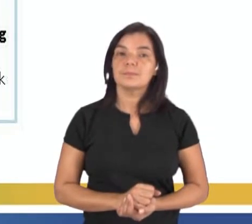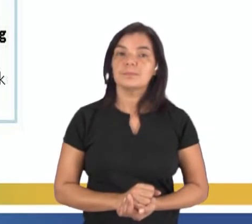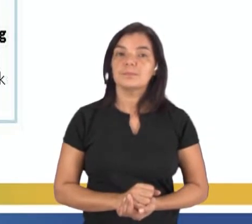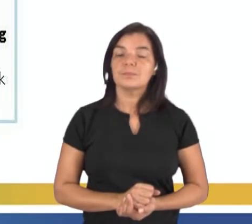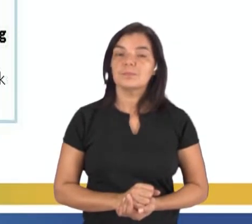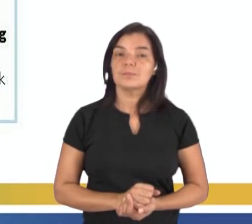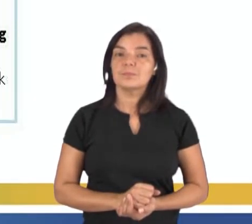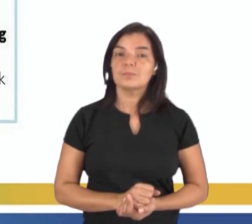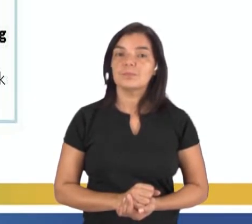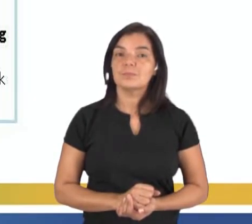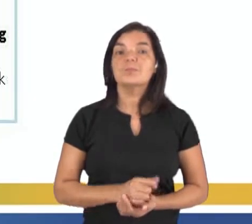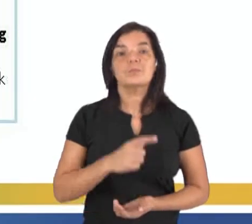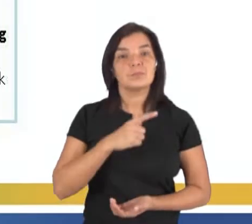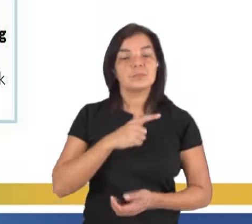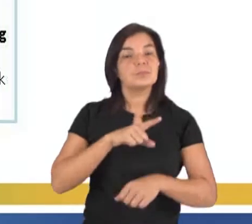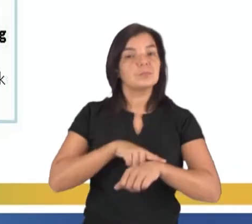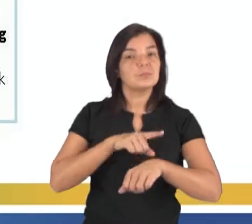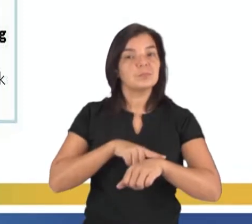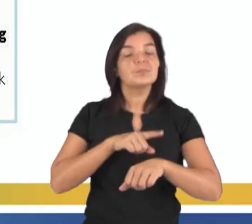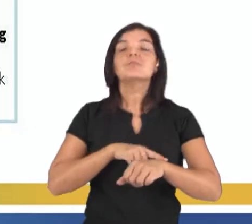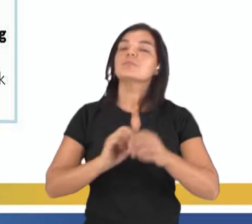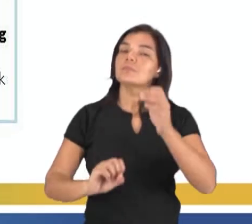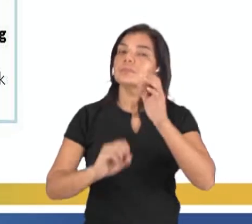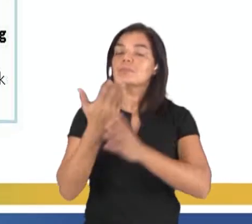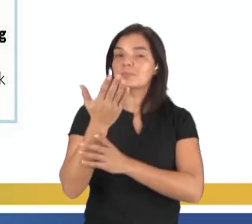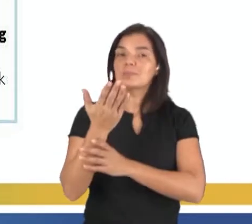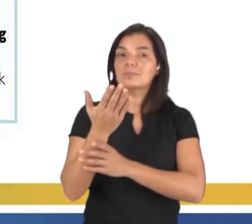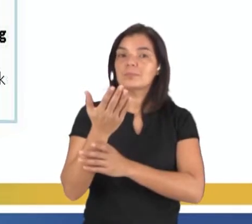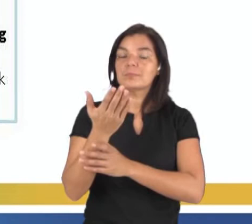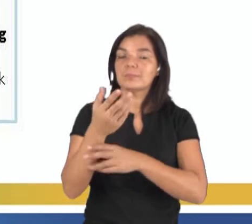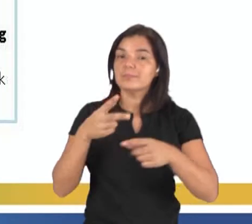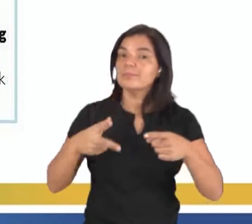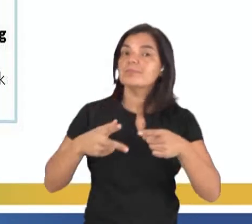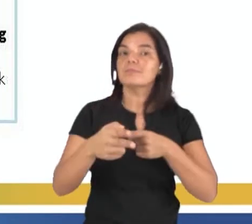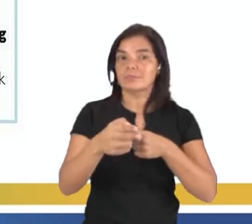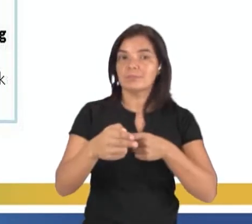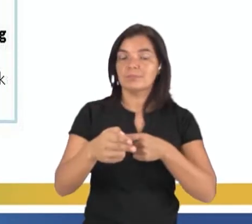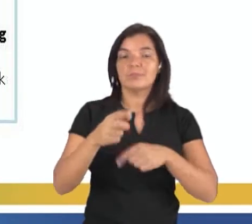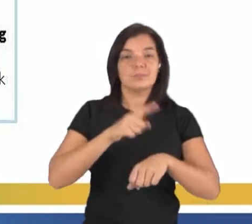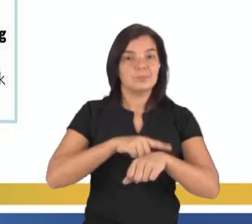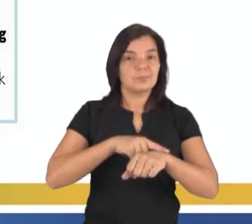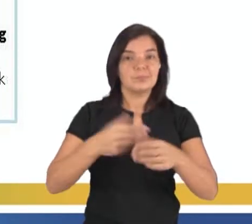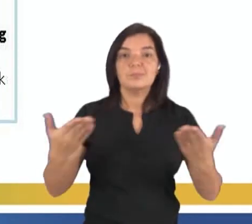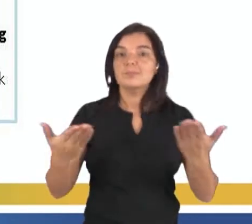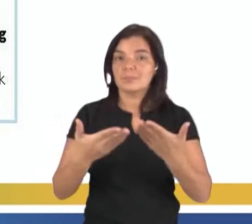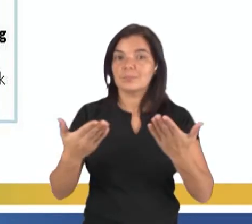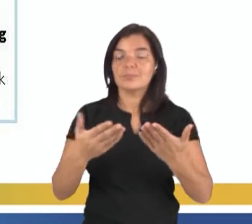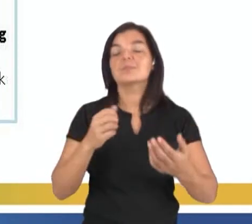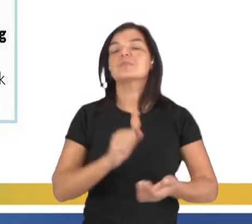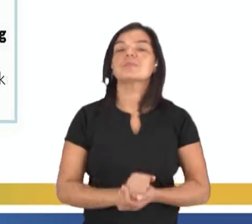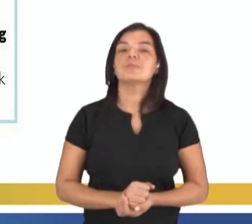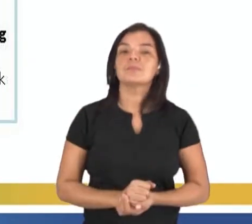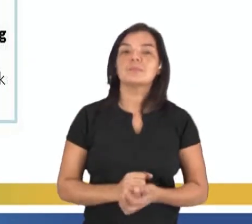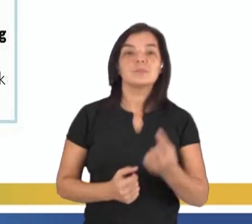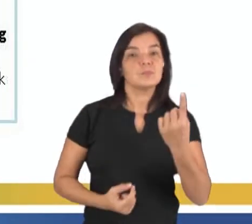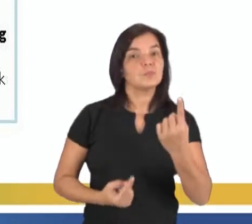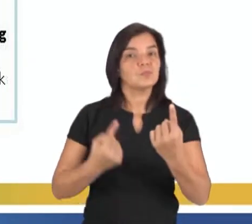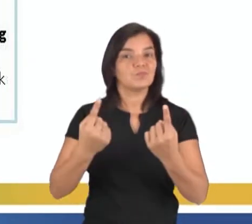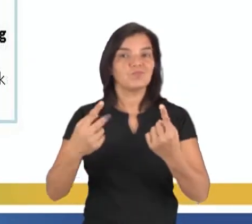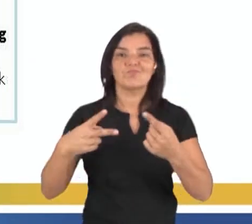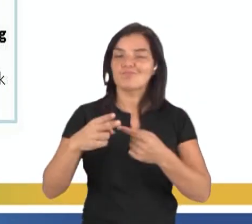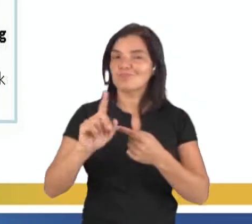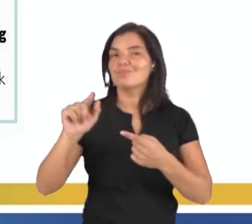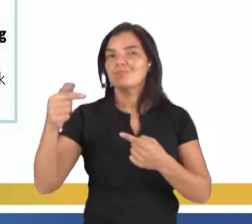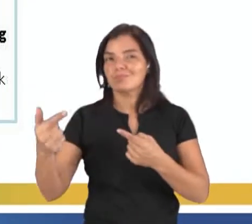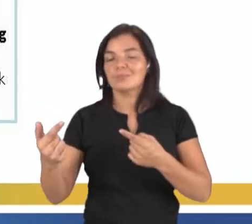actions, ou tempo específico que aconteceu uma interrupção no tempo paralelo, ações paralelas, ou seja, uma